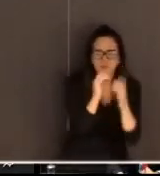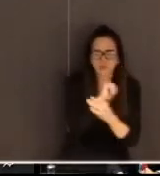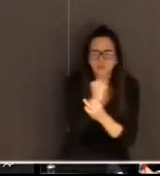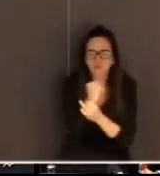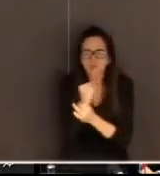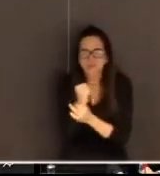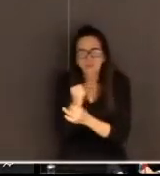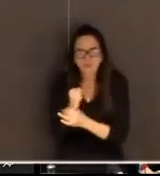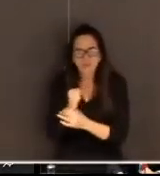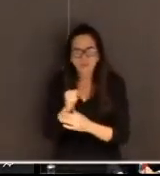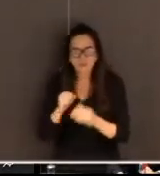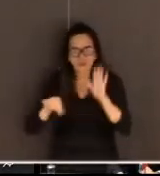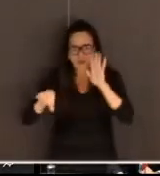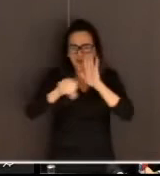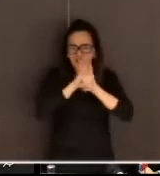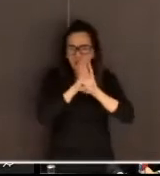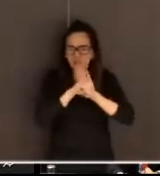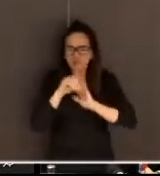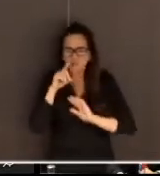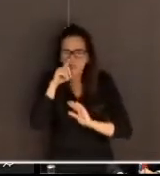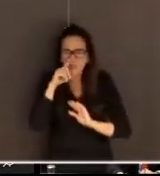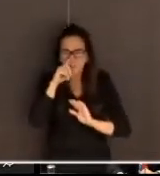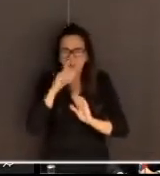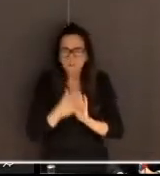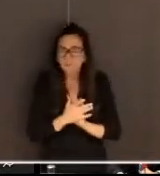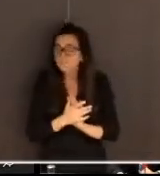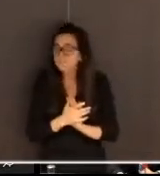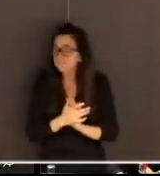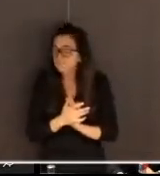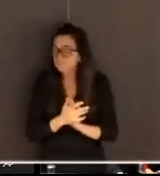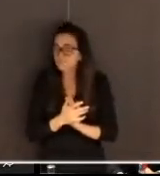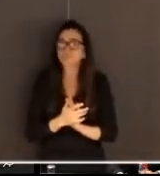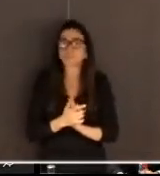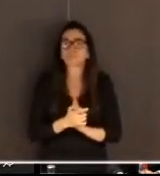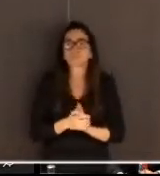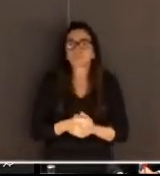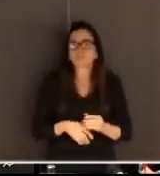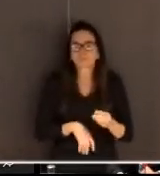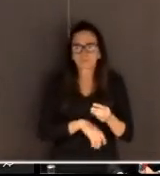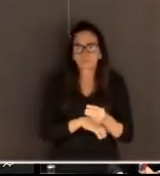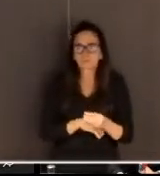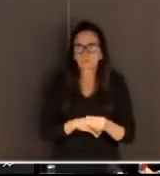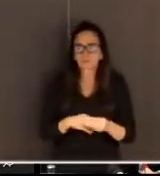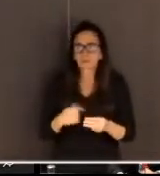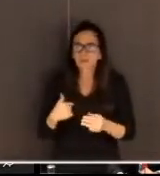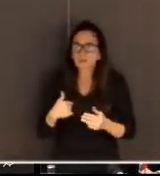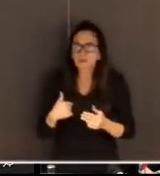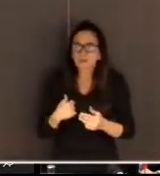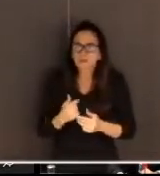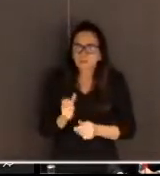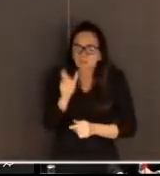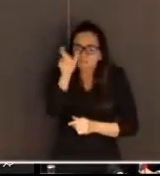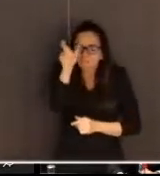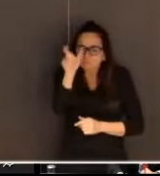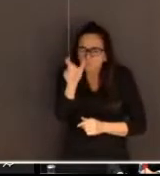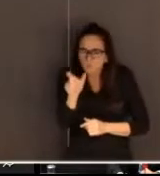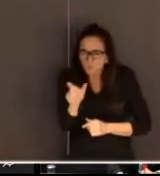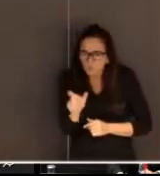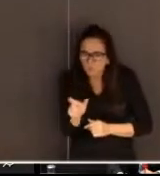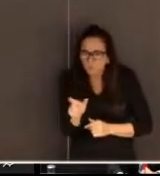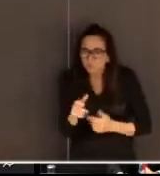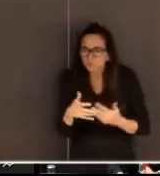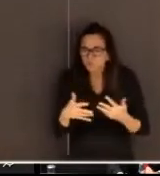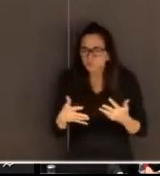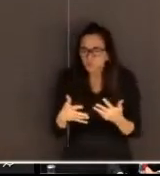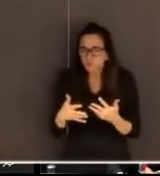este salto argumentativo que o legislador quer impedir. Essa postura do legislador, assim como a postura